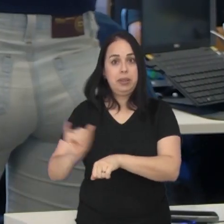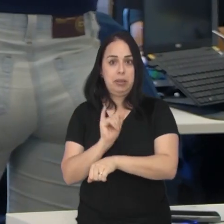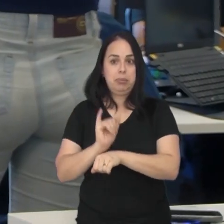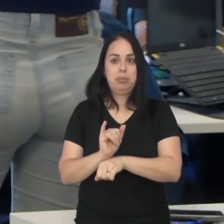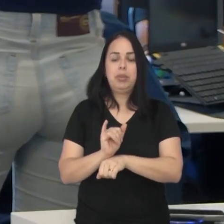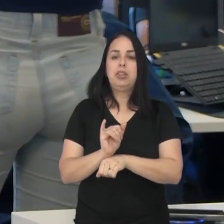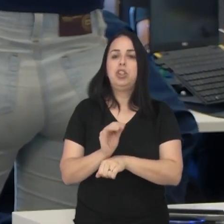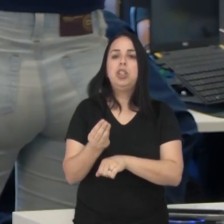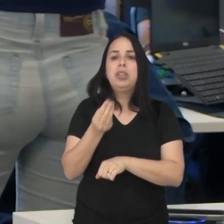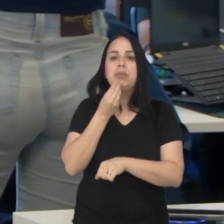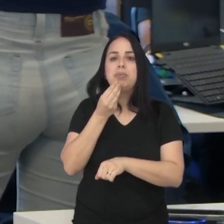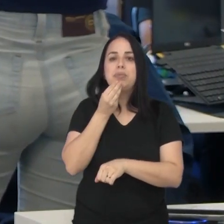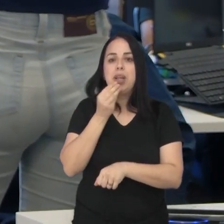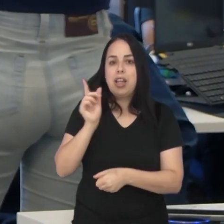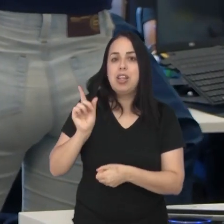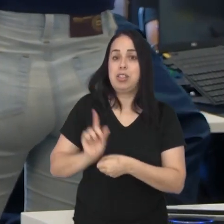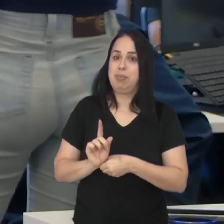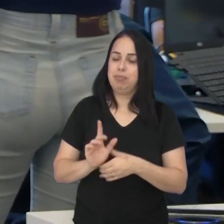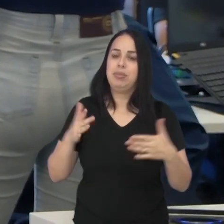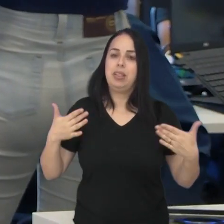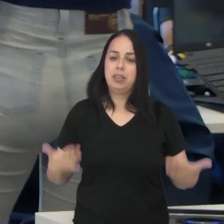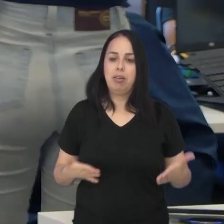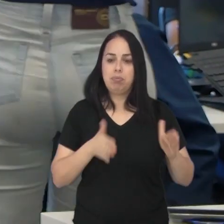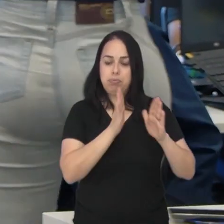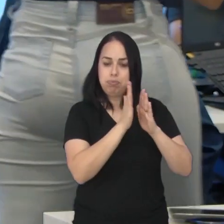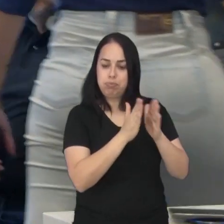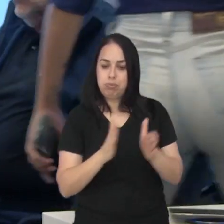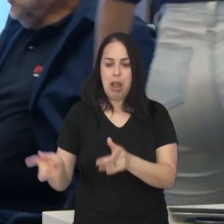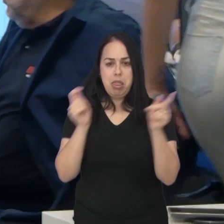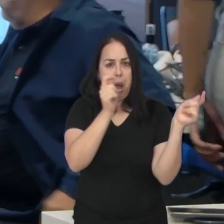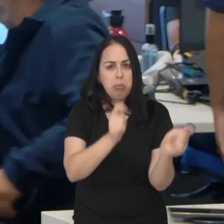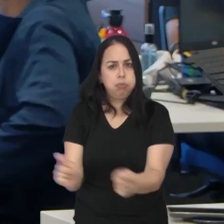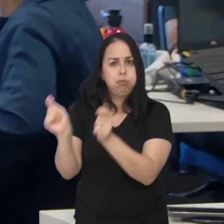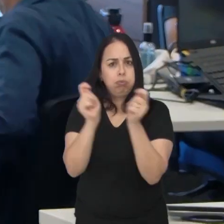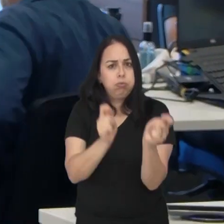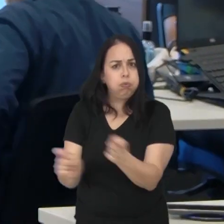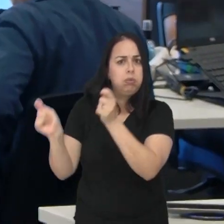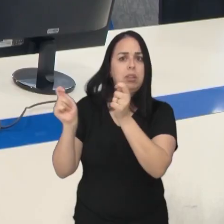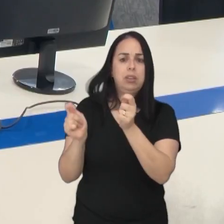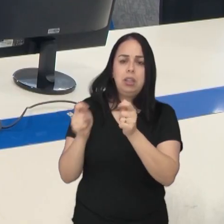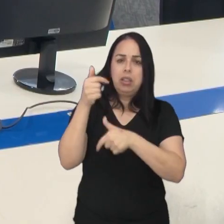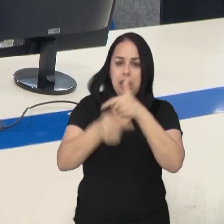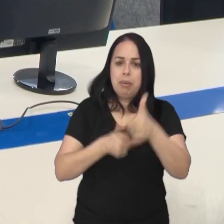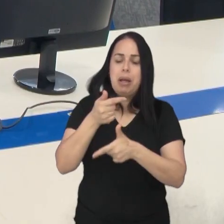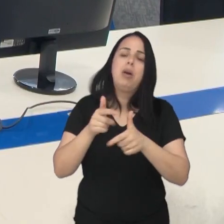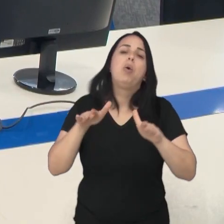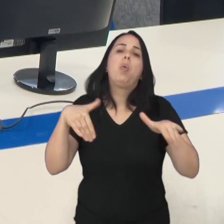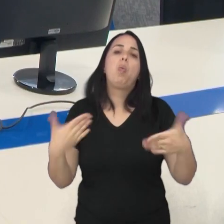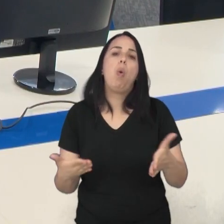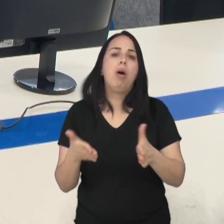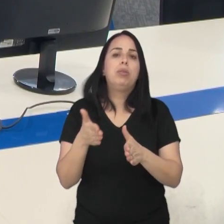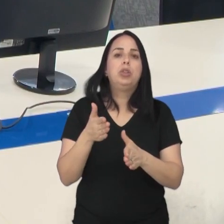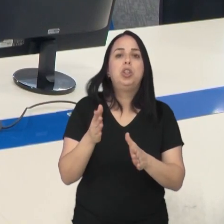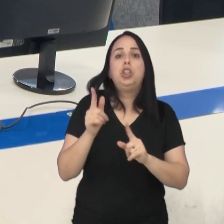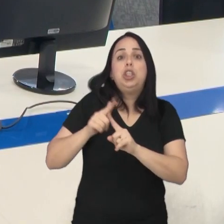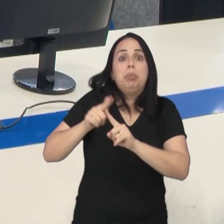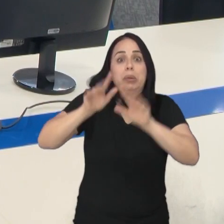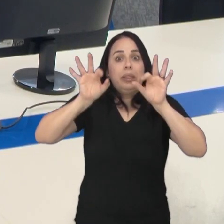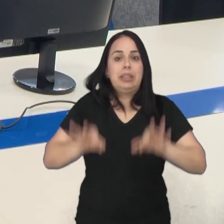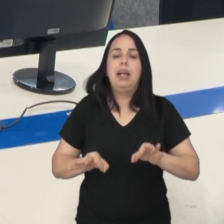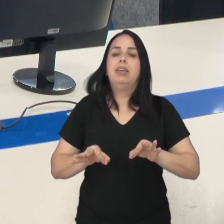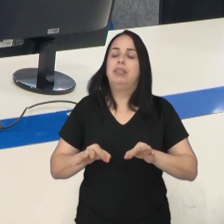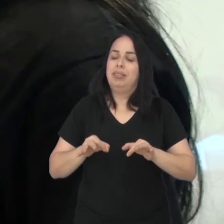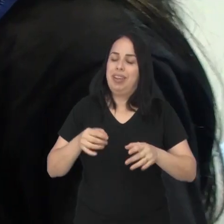como ferramentas para a gestão de oportunidades. E quando se fala na rotina de trabalho, as discussões sobre o modelo ideal prometem